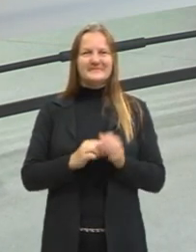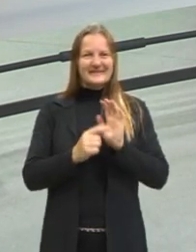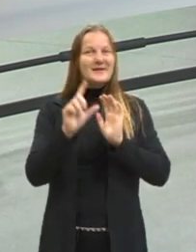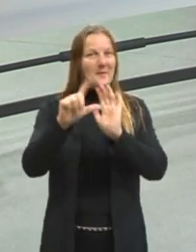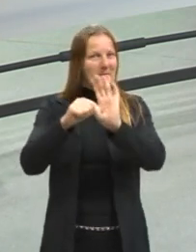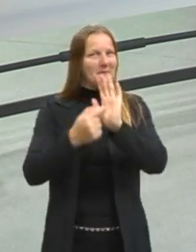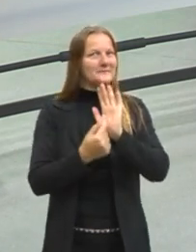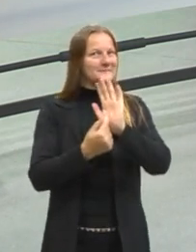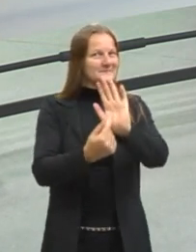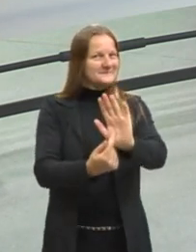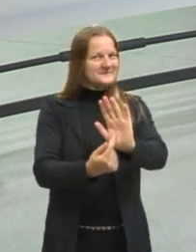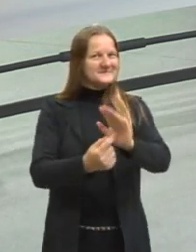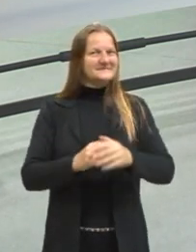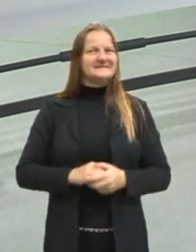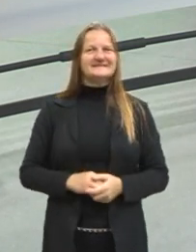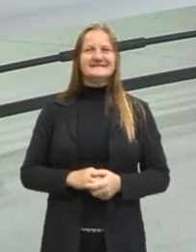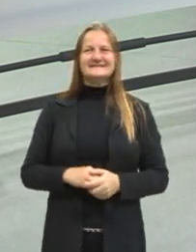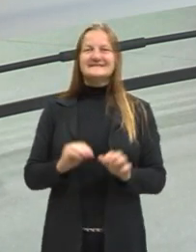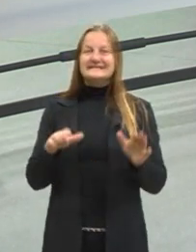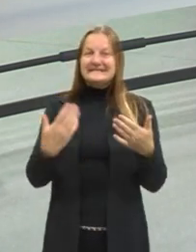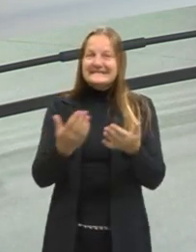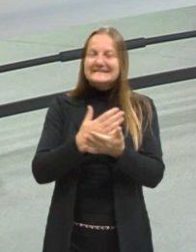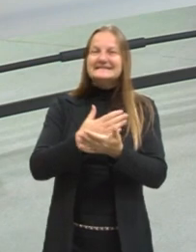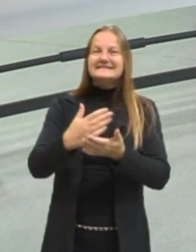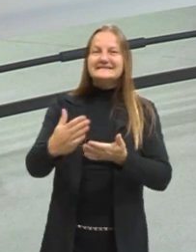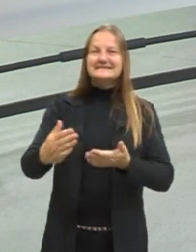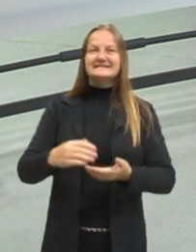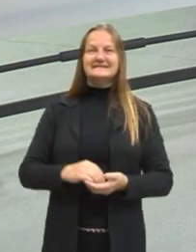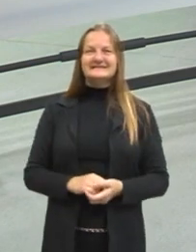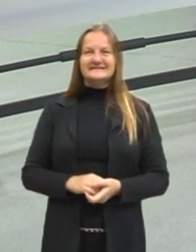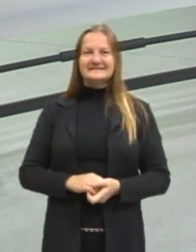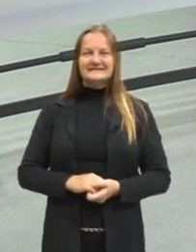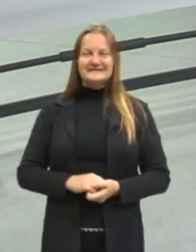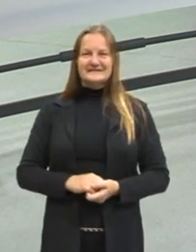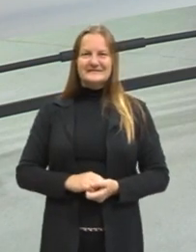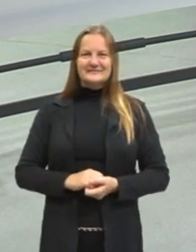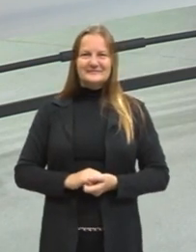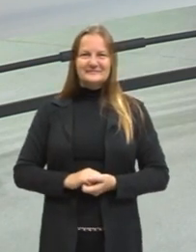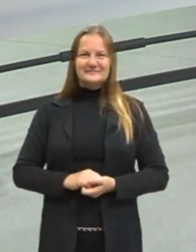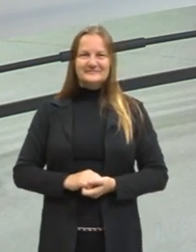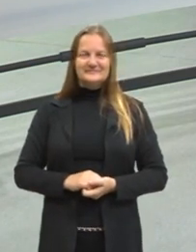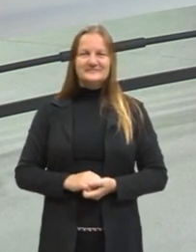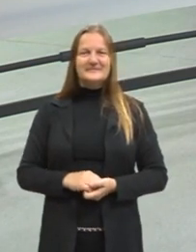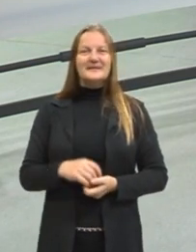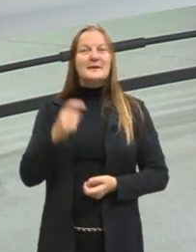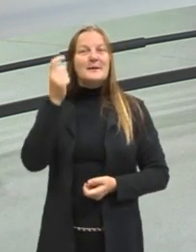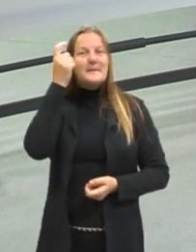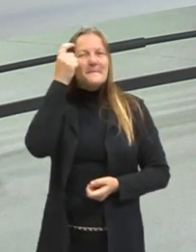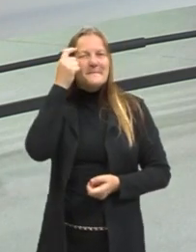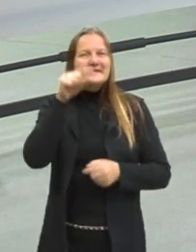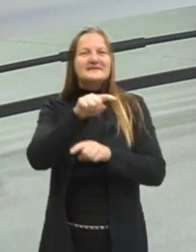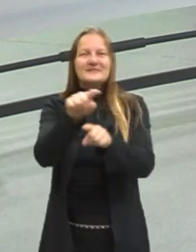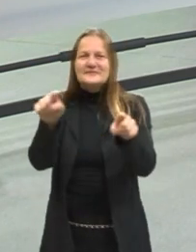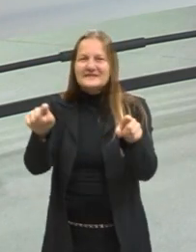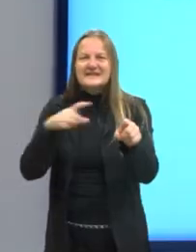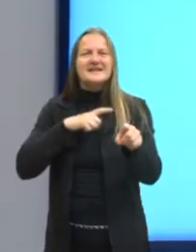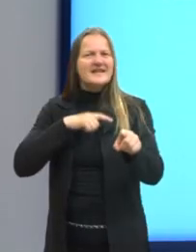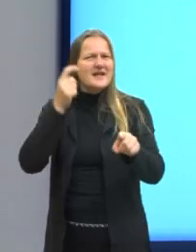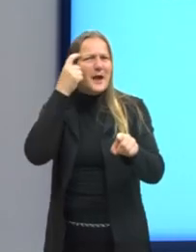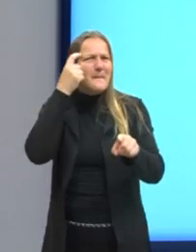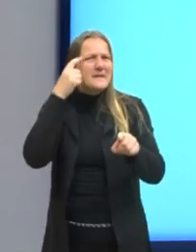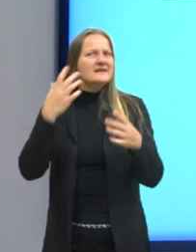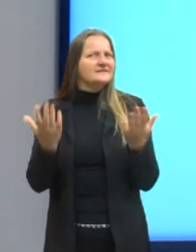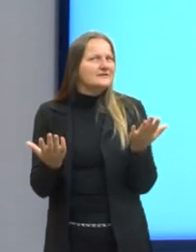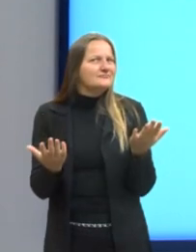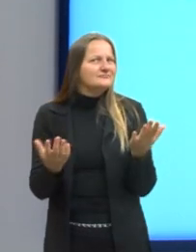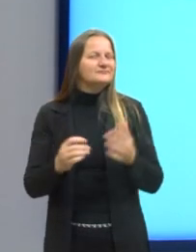na cabeça bom iniciando então e pensa aí quem será que você tem na